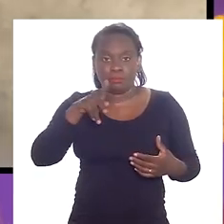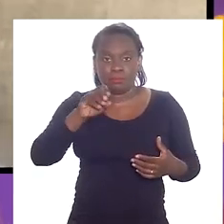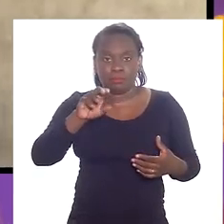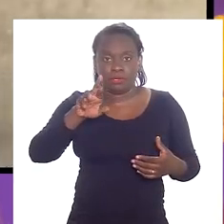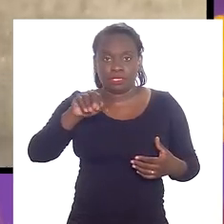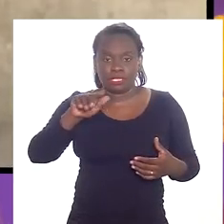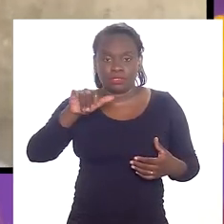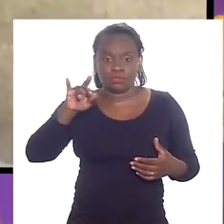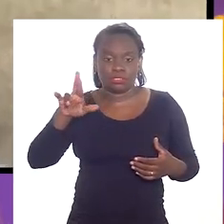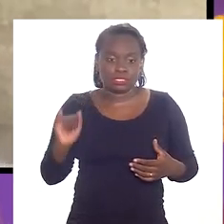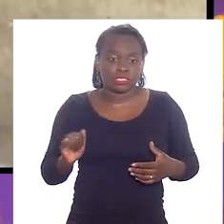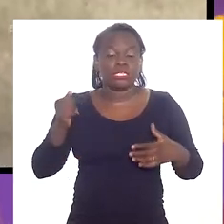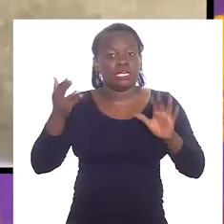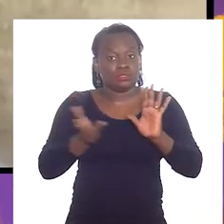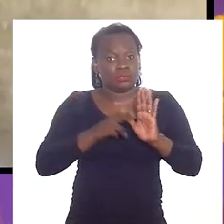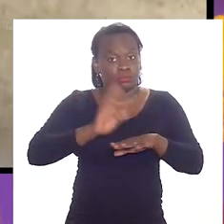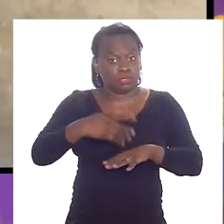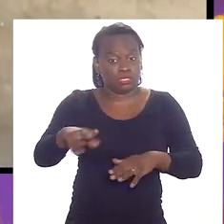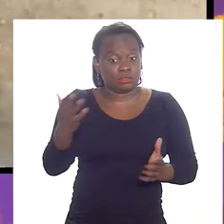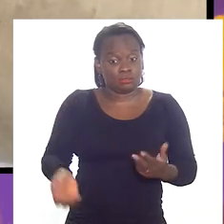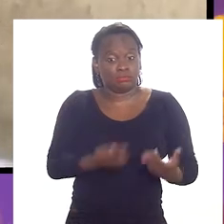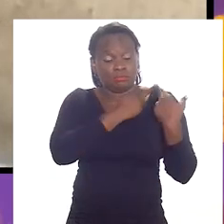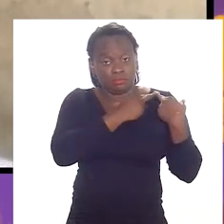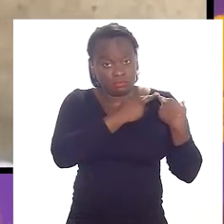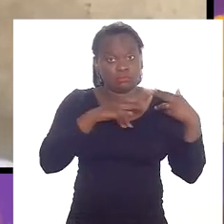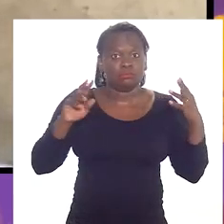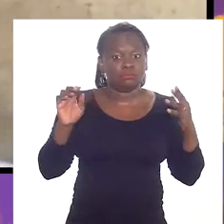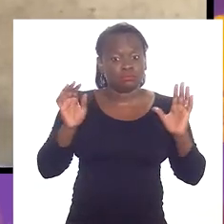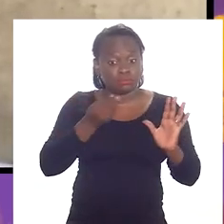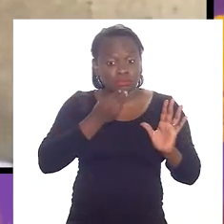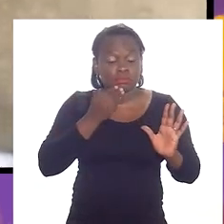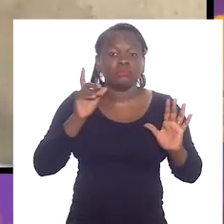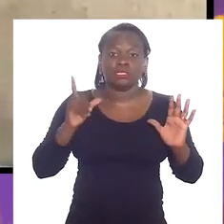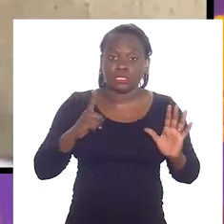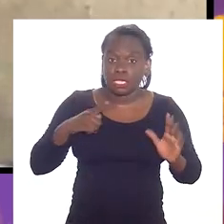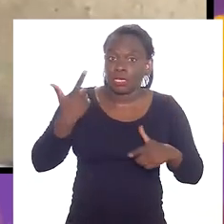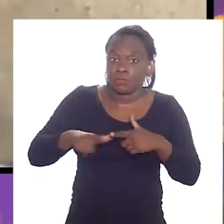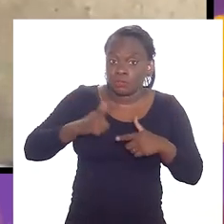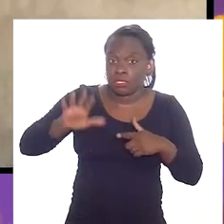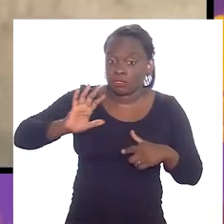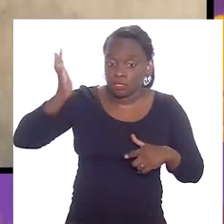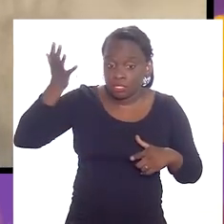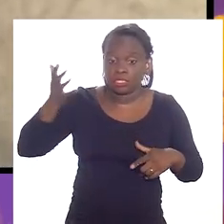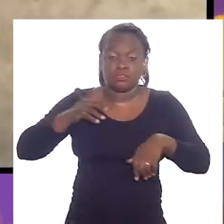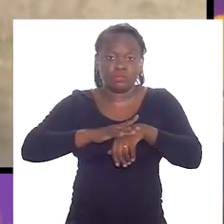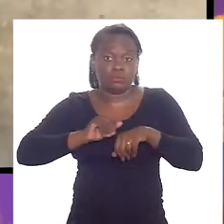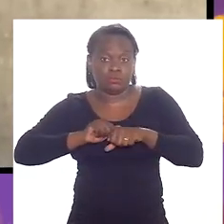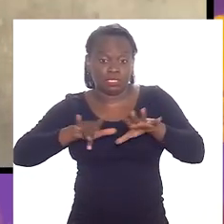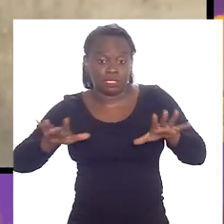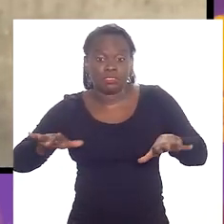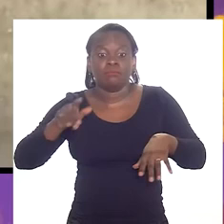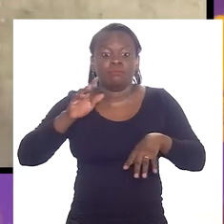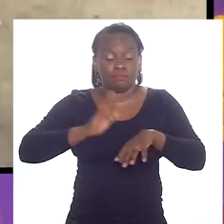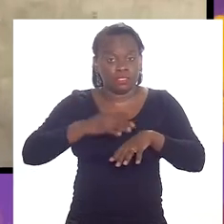você vê que eu sou das antigas. De qualquer forma, eu fiz uma recomendação, e cabia, evidentemente, ao responsável técnico por